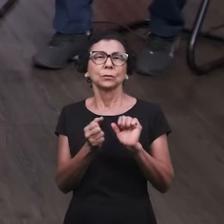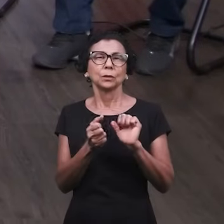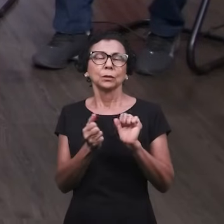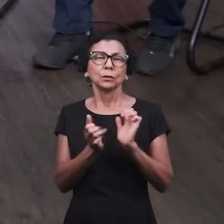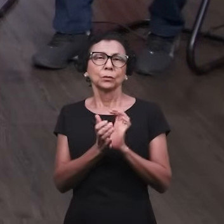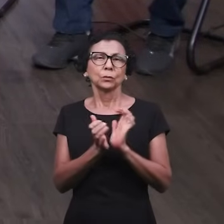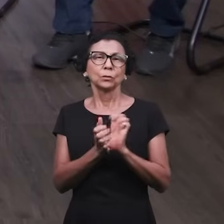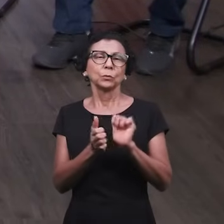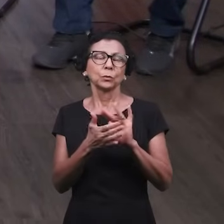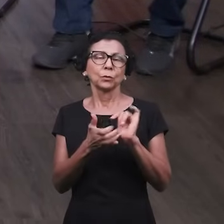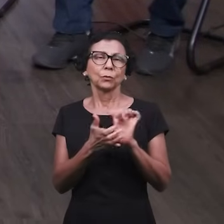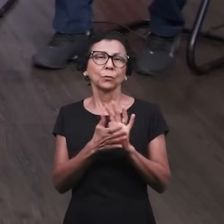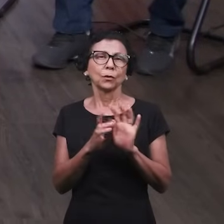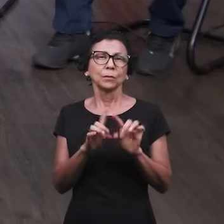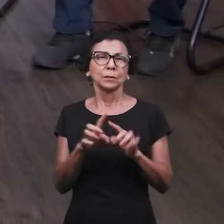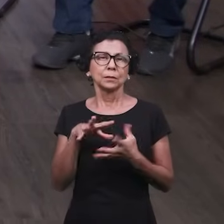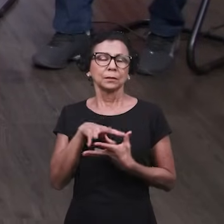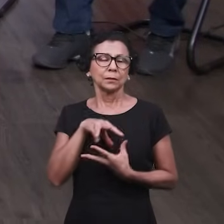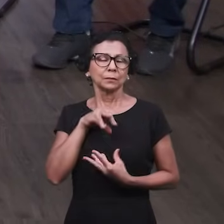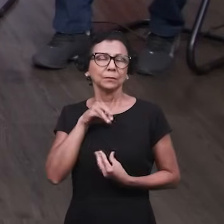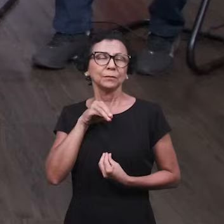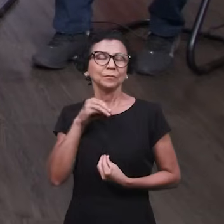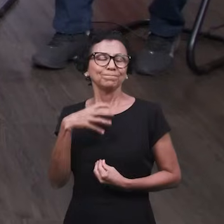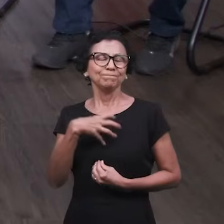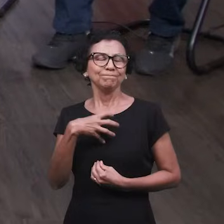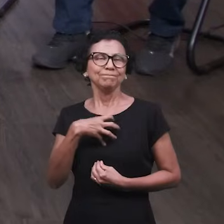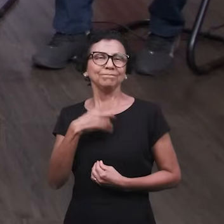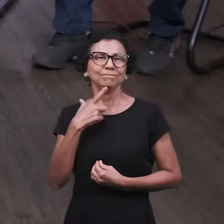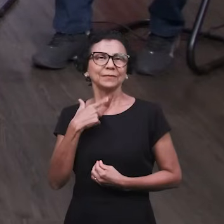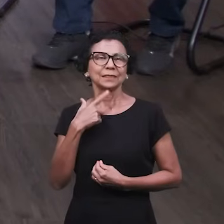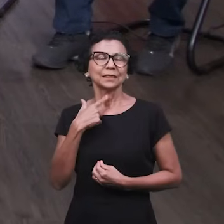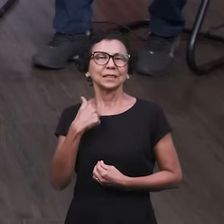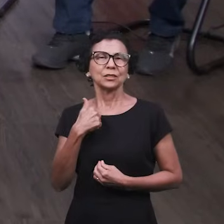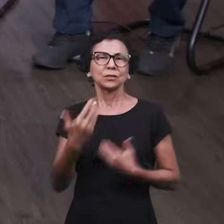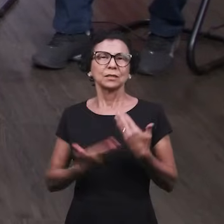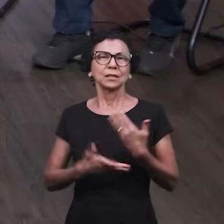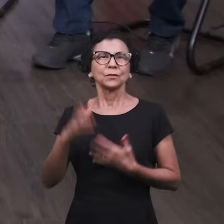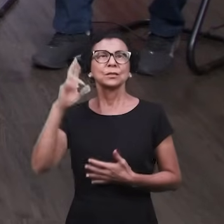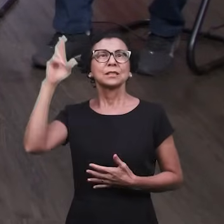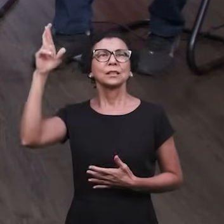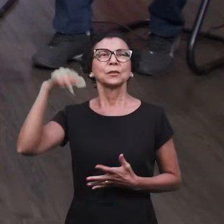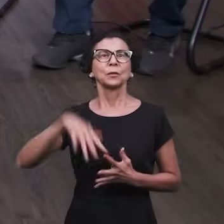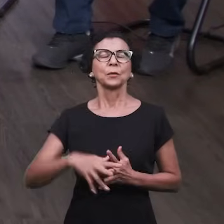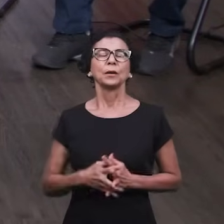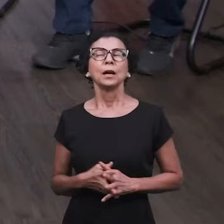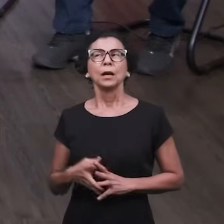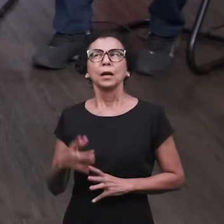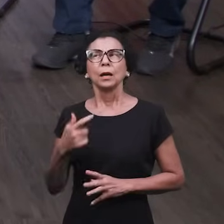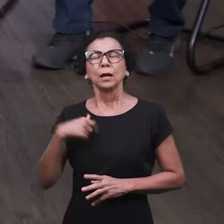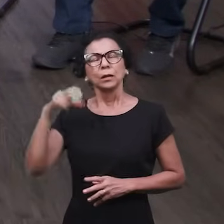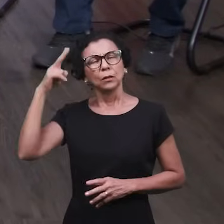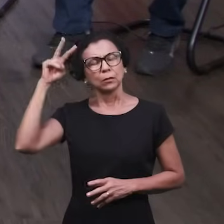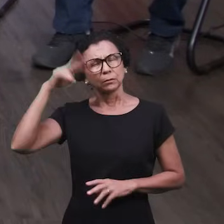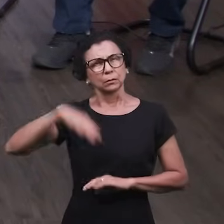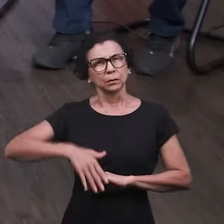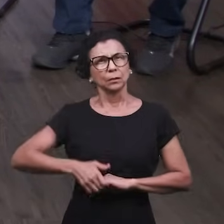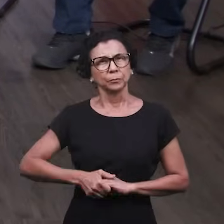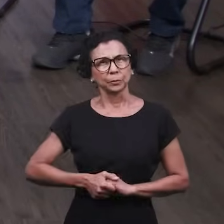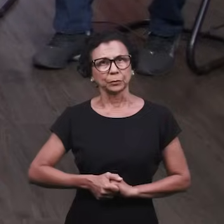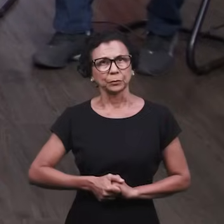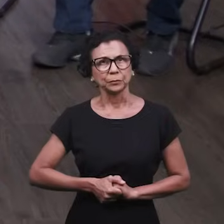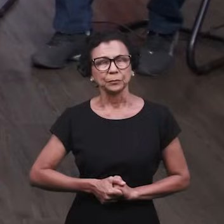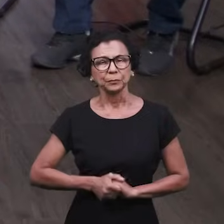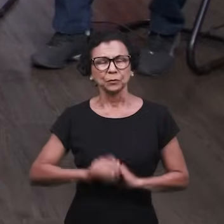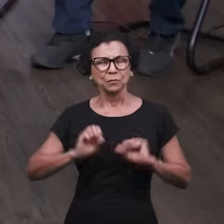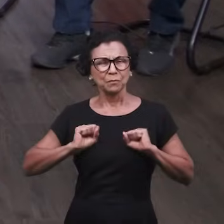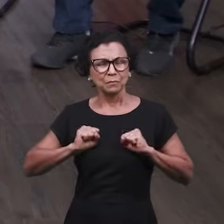não. Isso vem da alma, vem do coração, vem de servir ao Senhor, né? Sim, definitivamente. Eu lembro que justamente nessa época onde